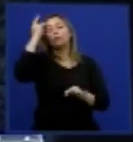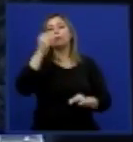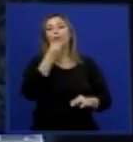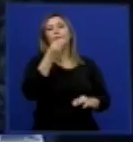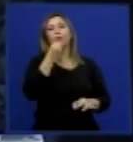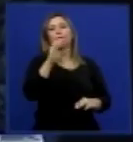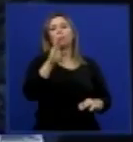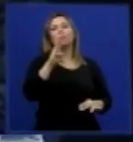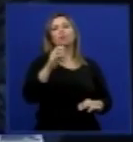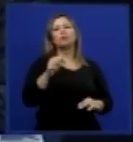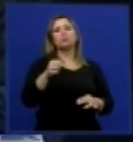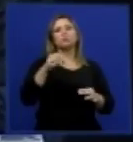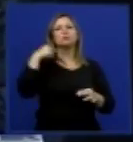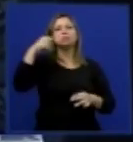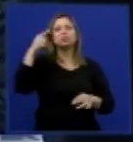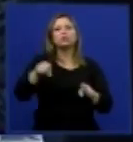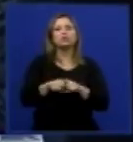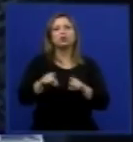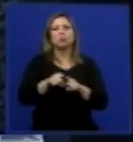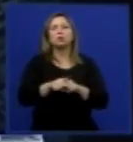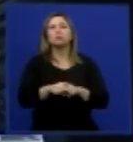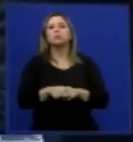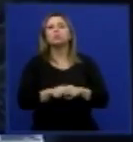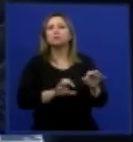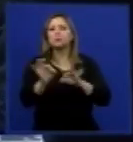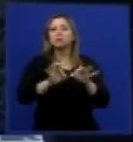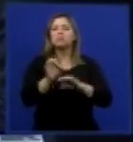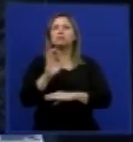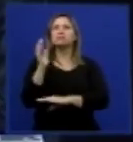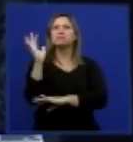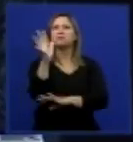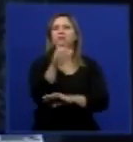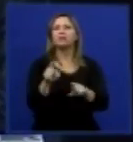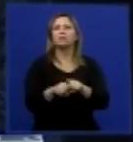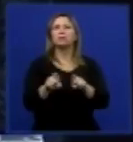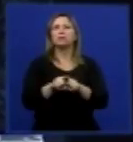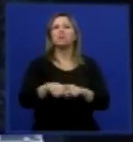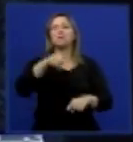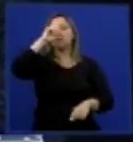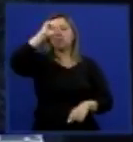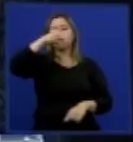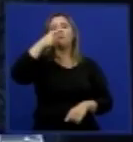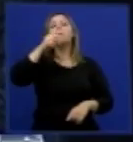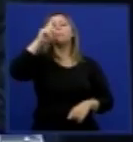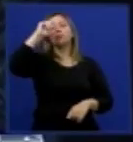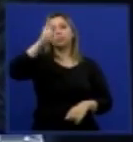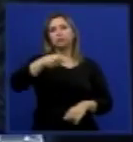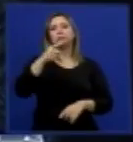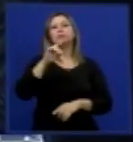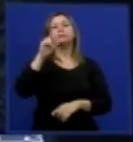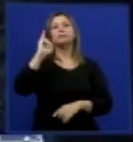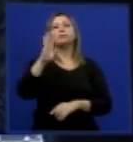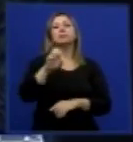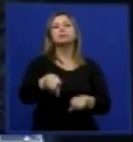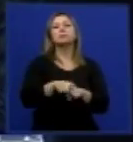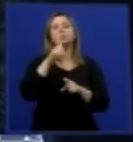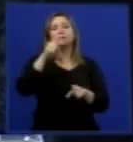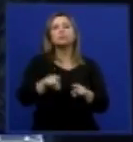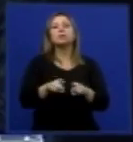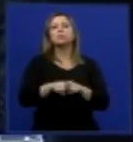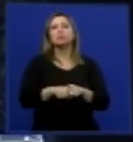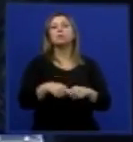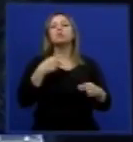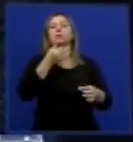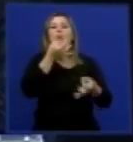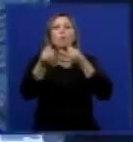mauria Taí suprindo a omissão de do Ibama assim determinou abro aspas ainda tendo em conta